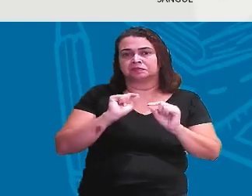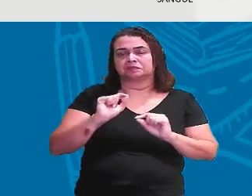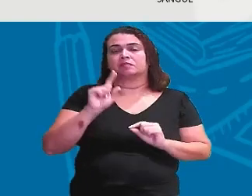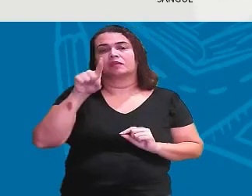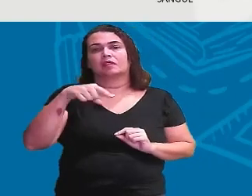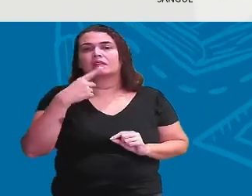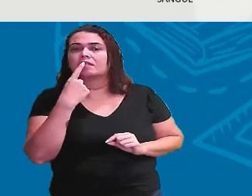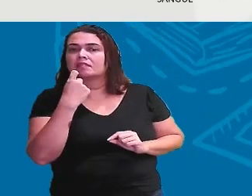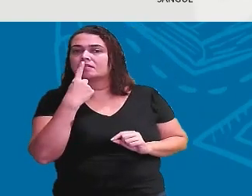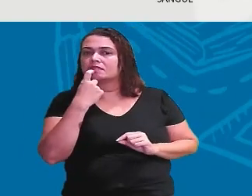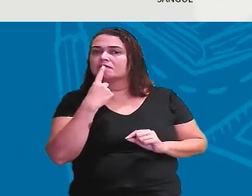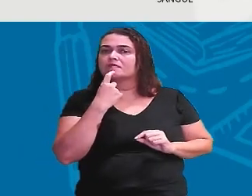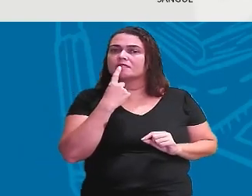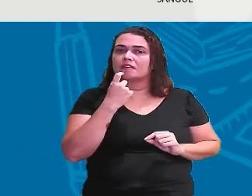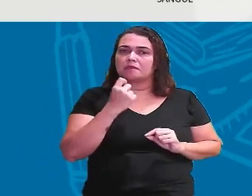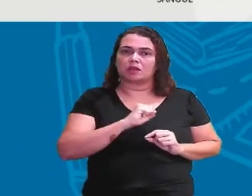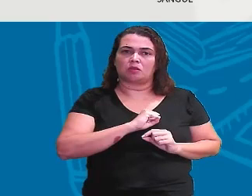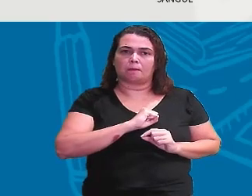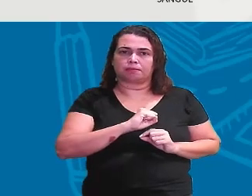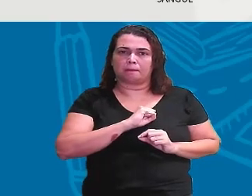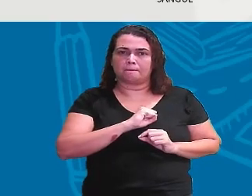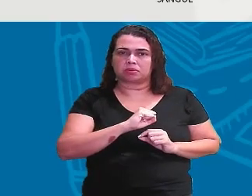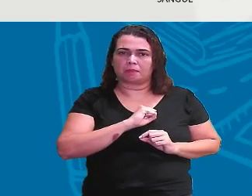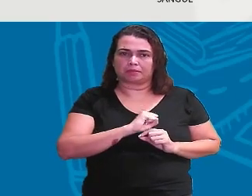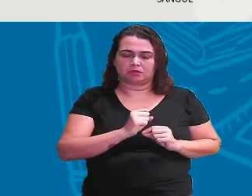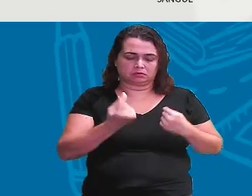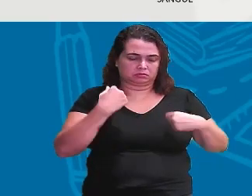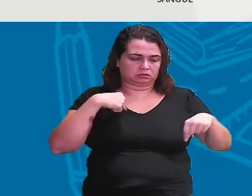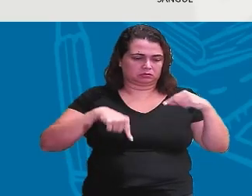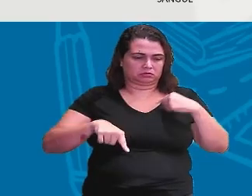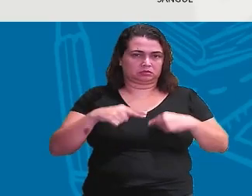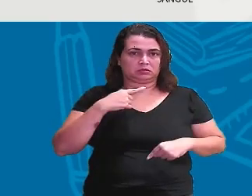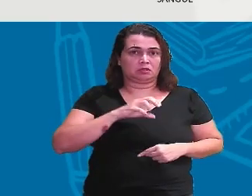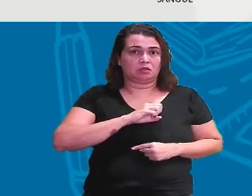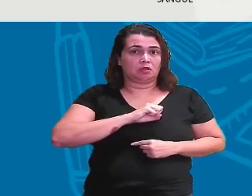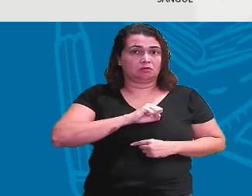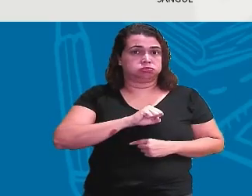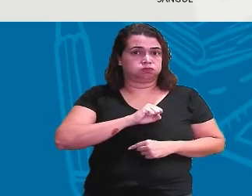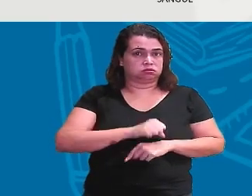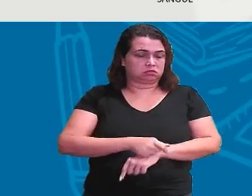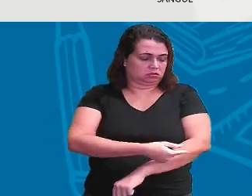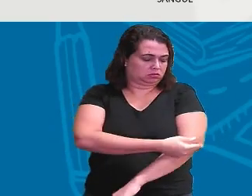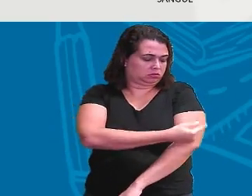certo? Sangue, para todo o nosso organismo